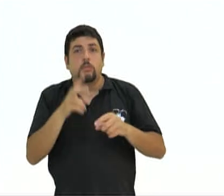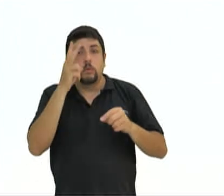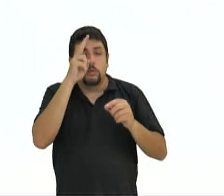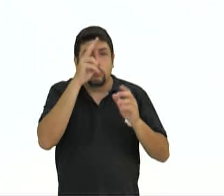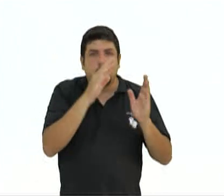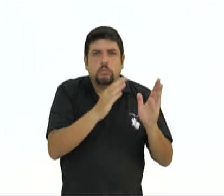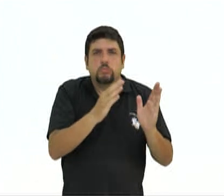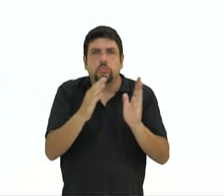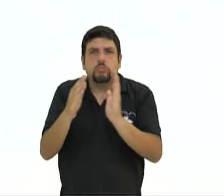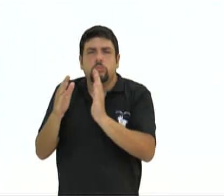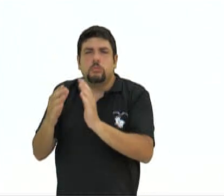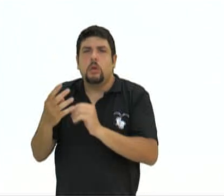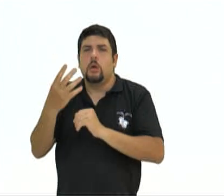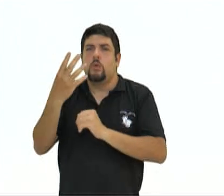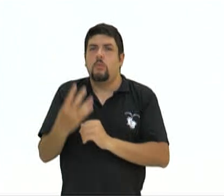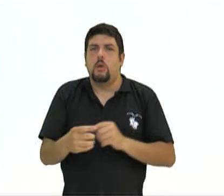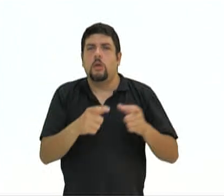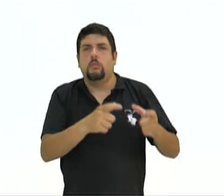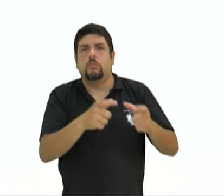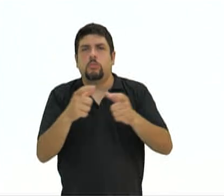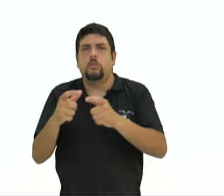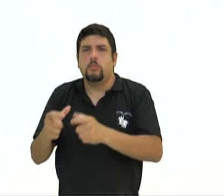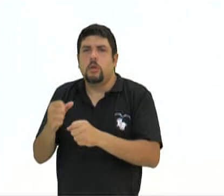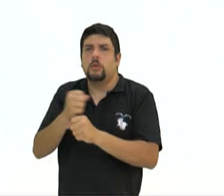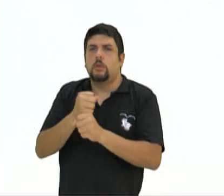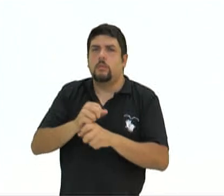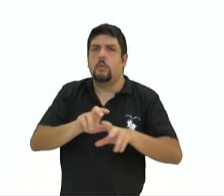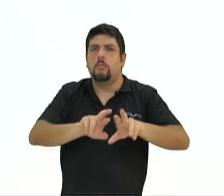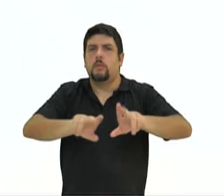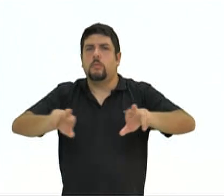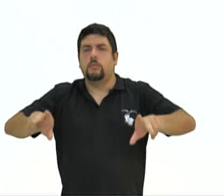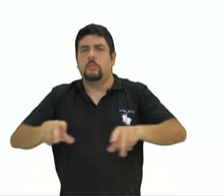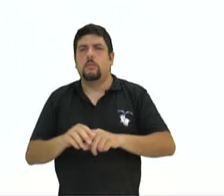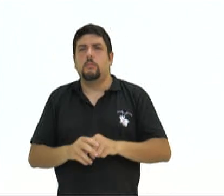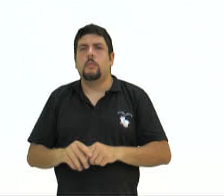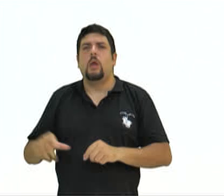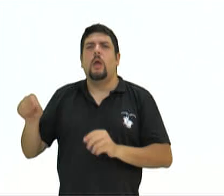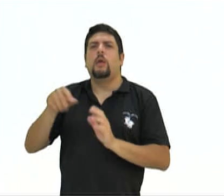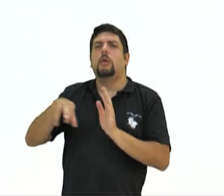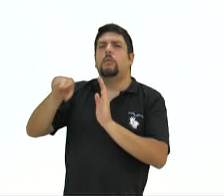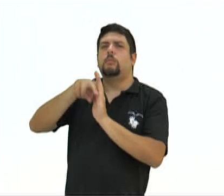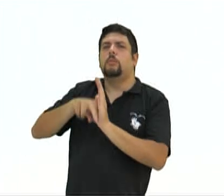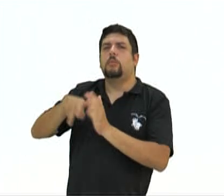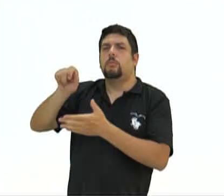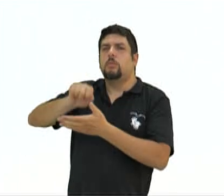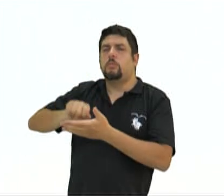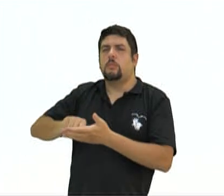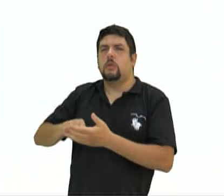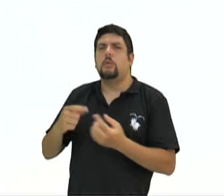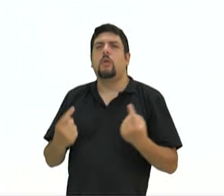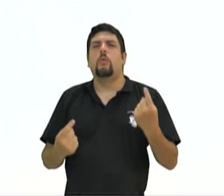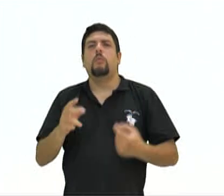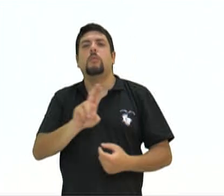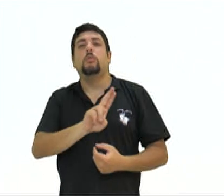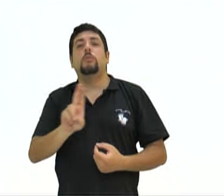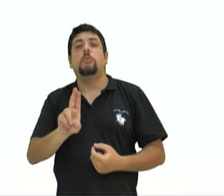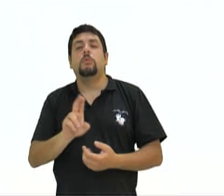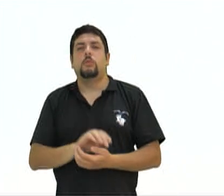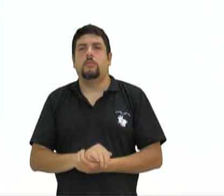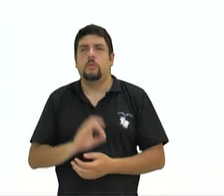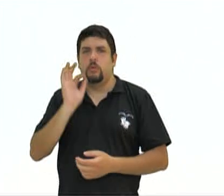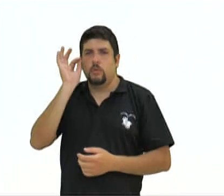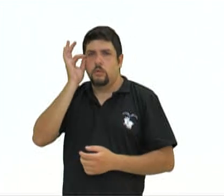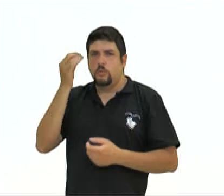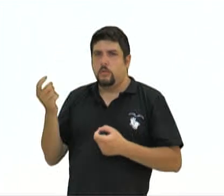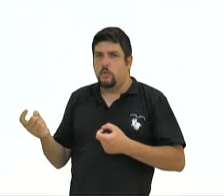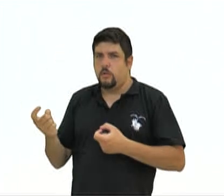se dissolviam em lugares e épocas diferentes. Quem foi o seu roteirista? O Louis Lumière, o Sullivan ou o D.W. Griffith? A gente já